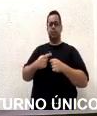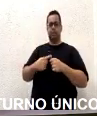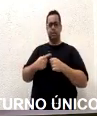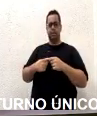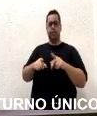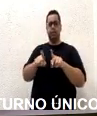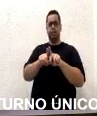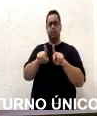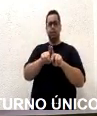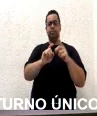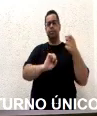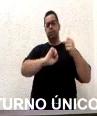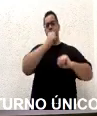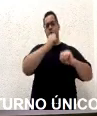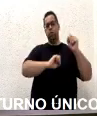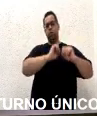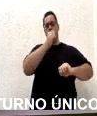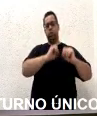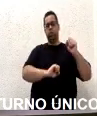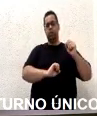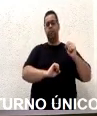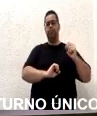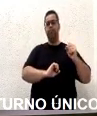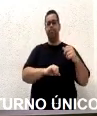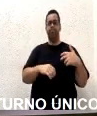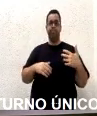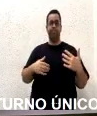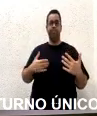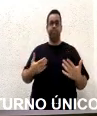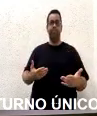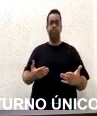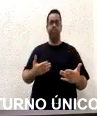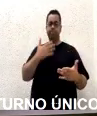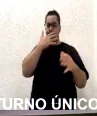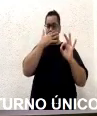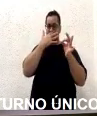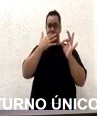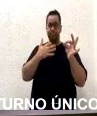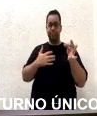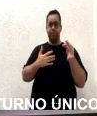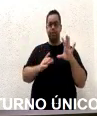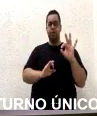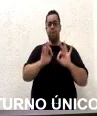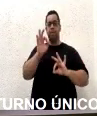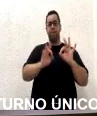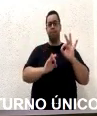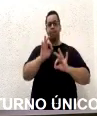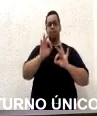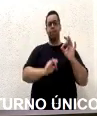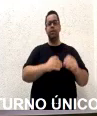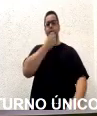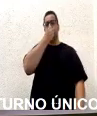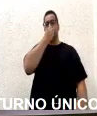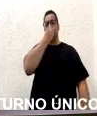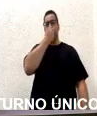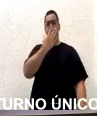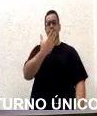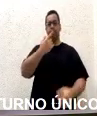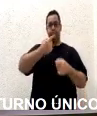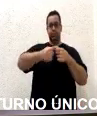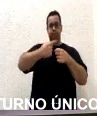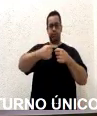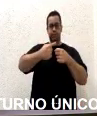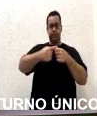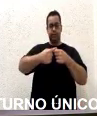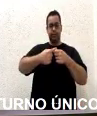aumento das indústrias aqui no nosso município. Então, de fato, um projeto que vem ajudar bem o município, tanto na parte, como